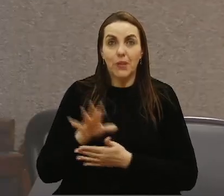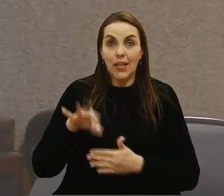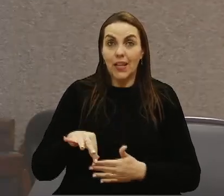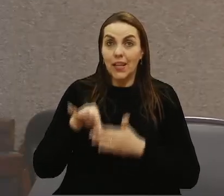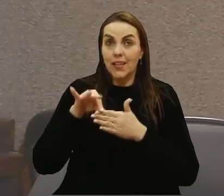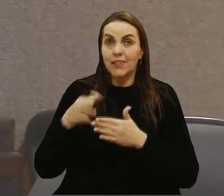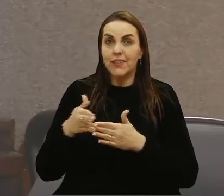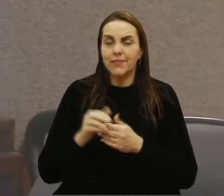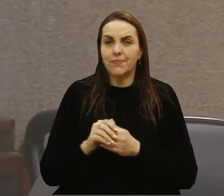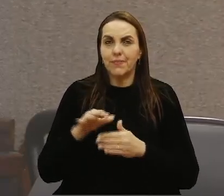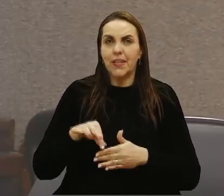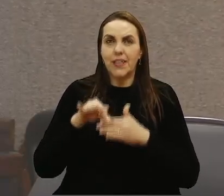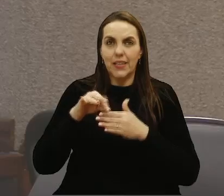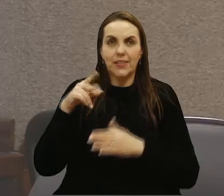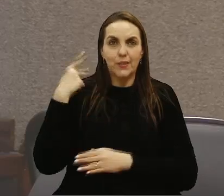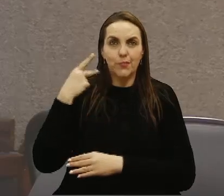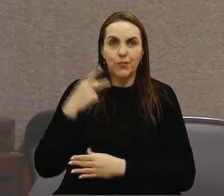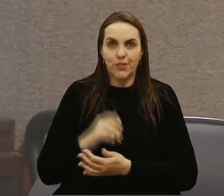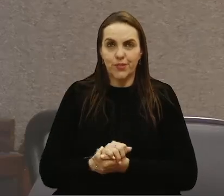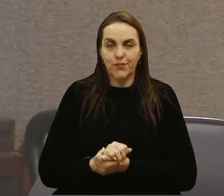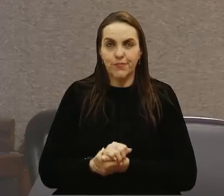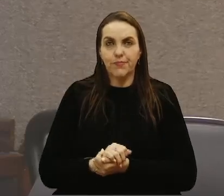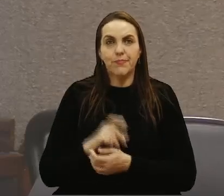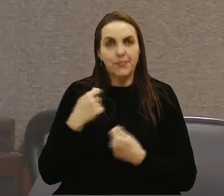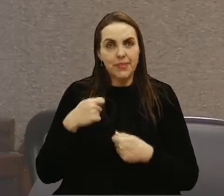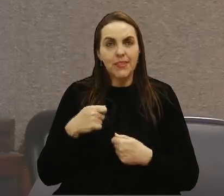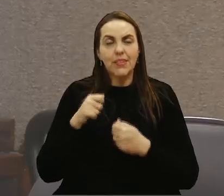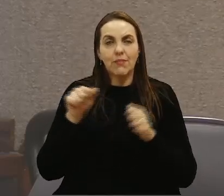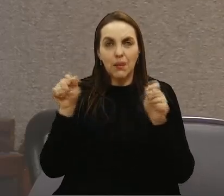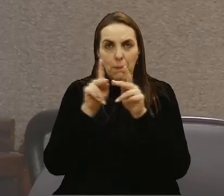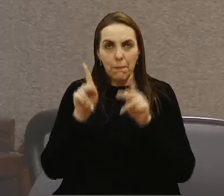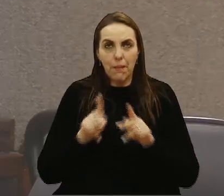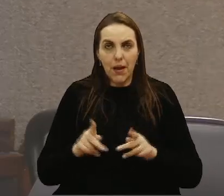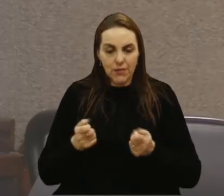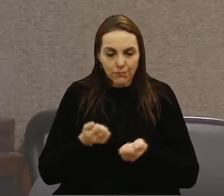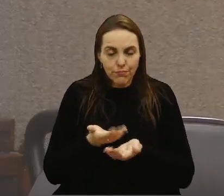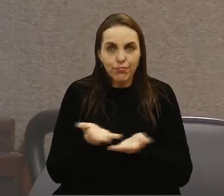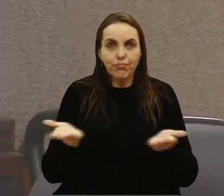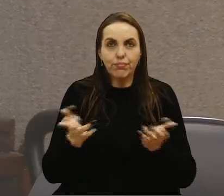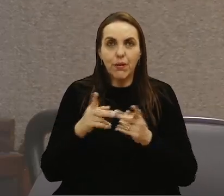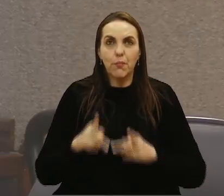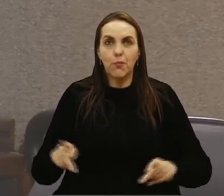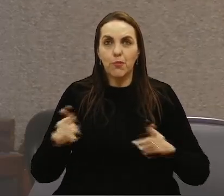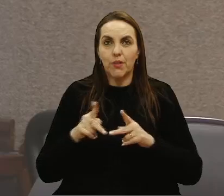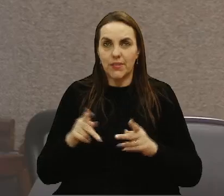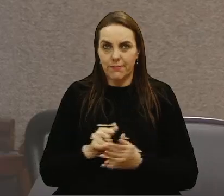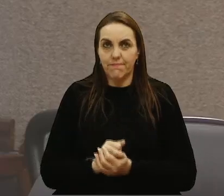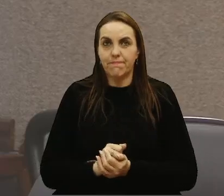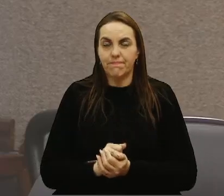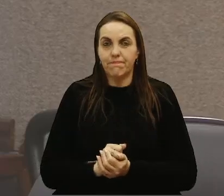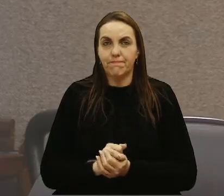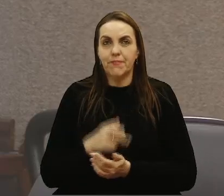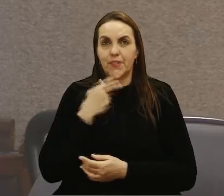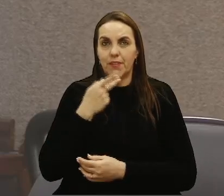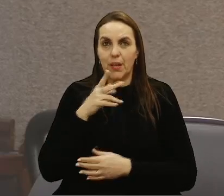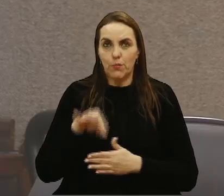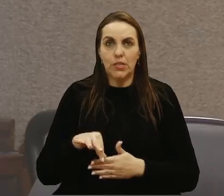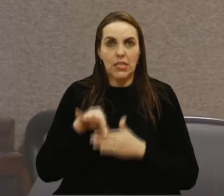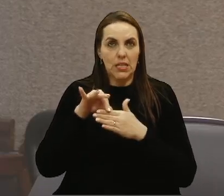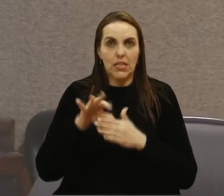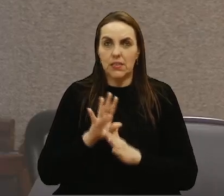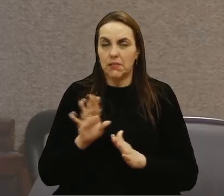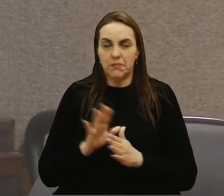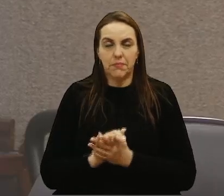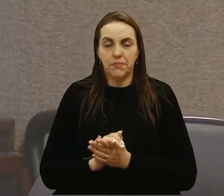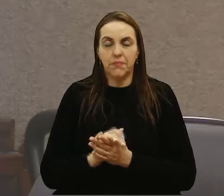líderes políticos, que deveriam de pacificar a população. Isso a gente fala de líderes